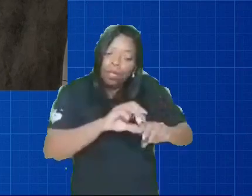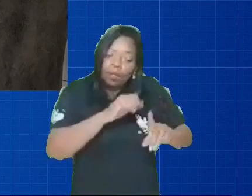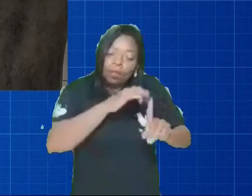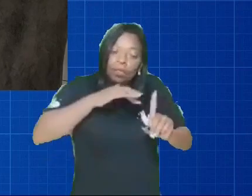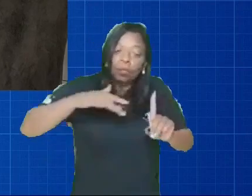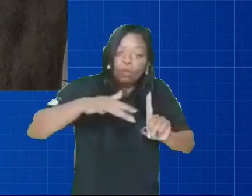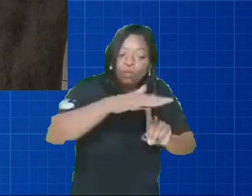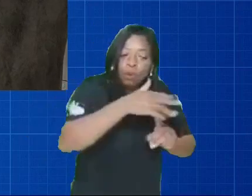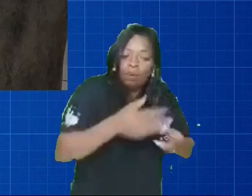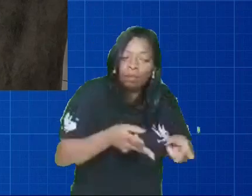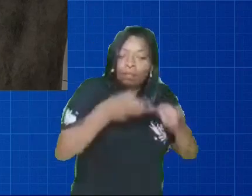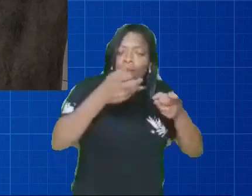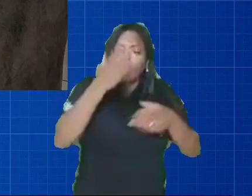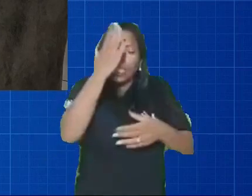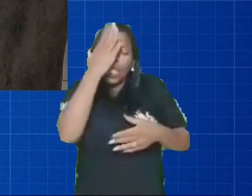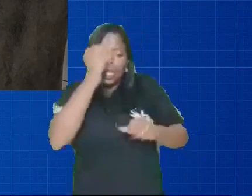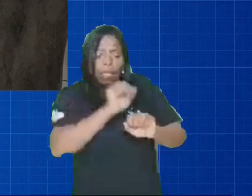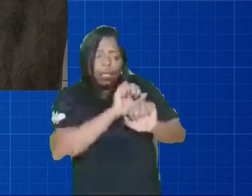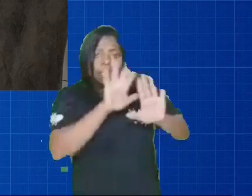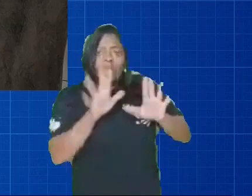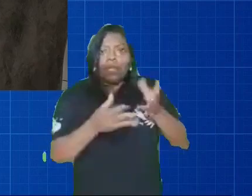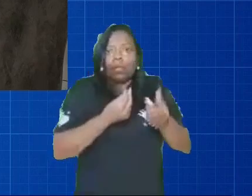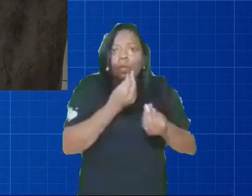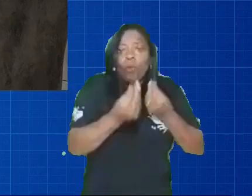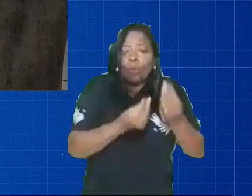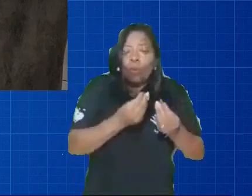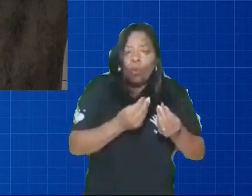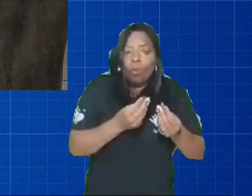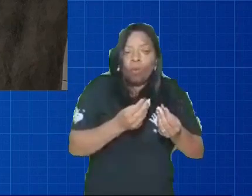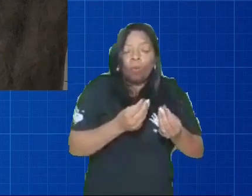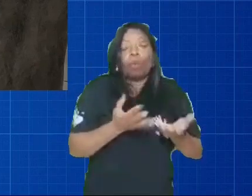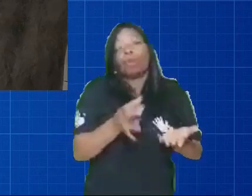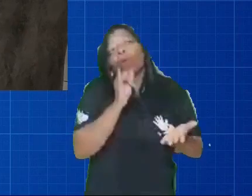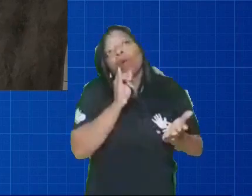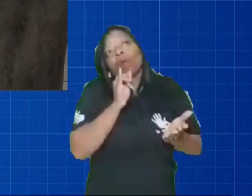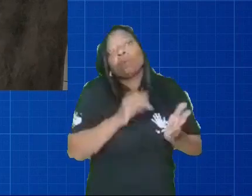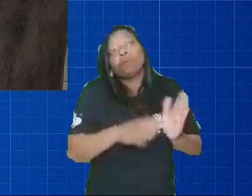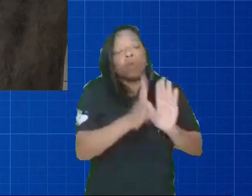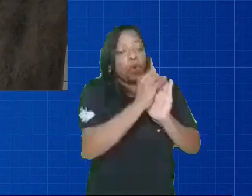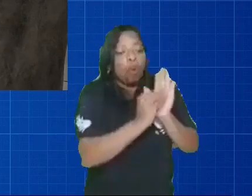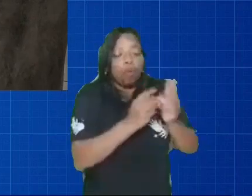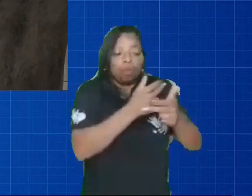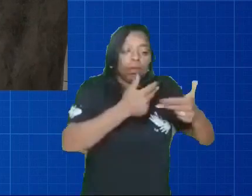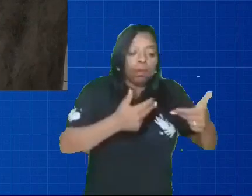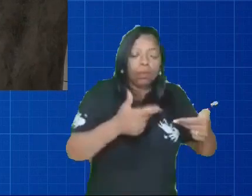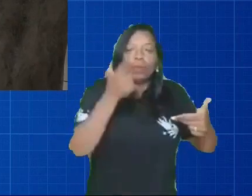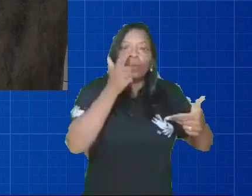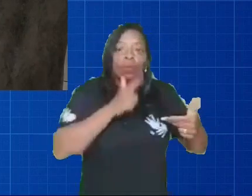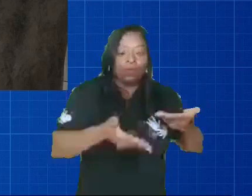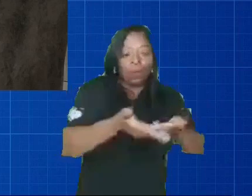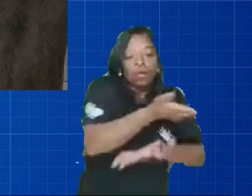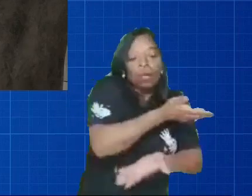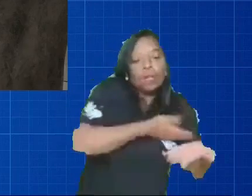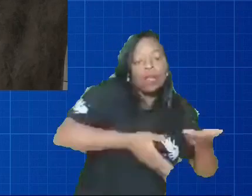compreender que são transdisciplinares porque diz respeito a todos os conteúdos de modo integrado, que diz respeito a